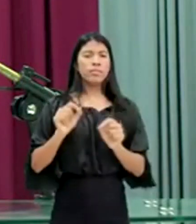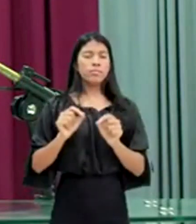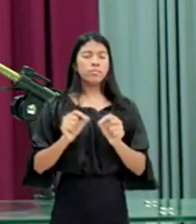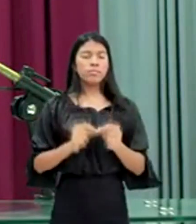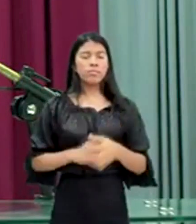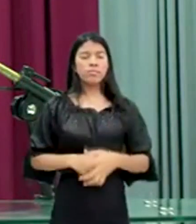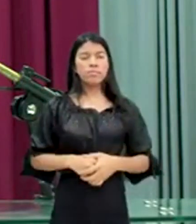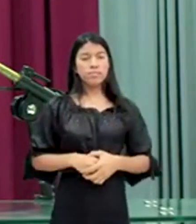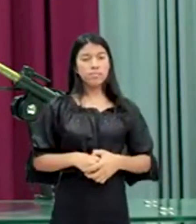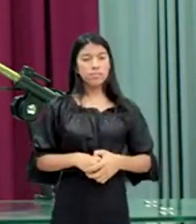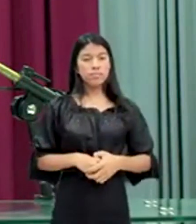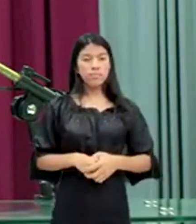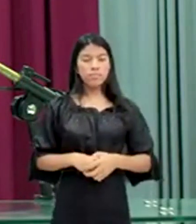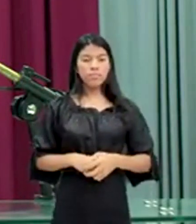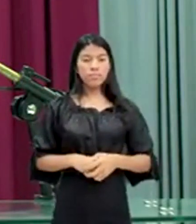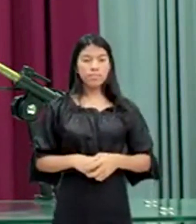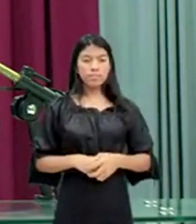diferente.